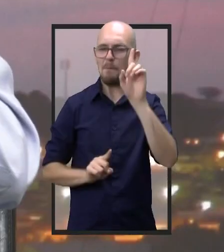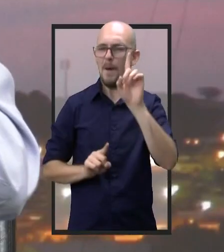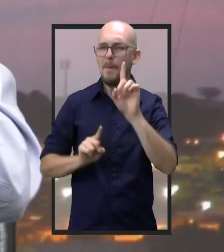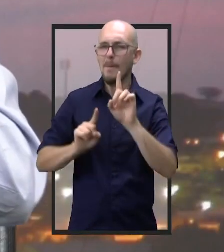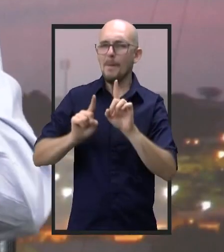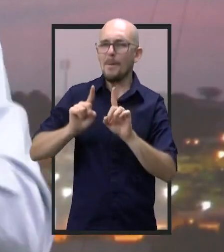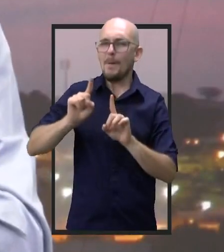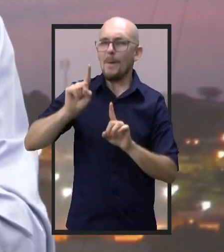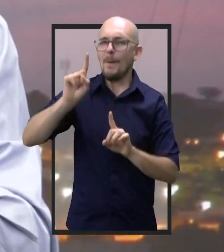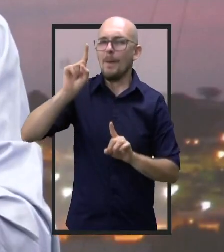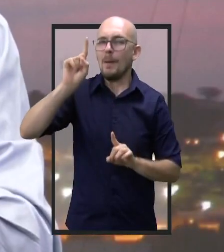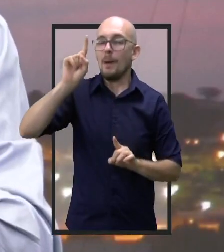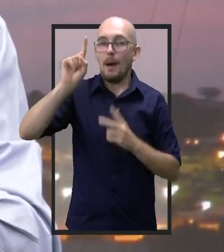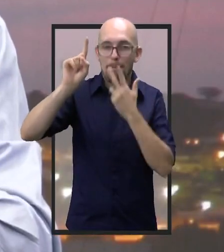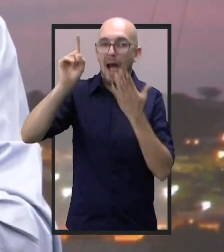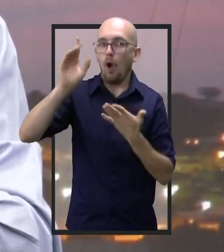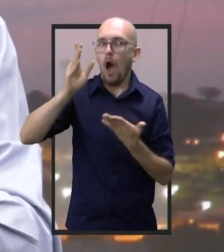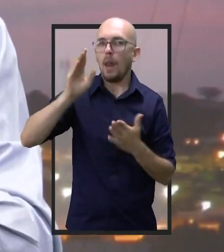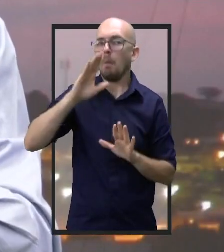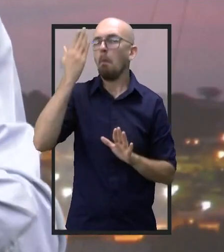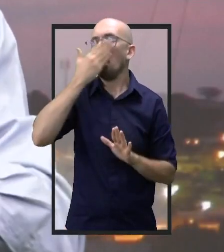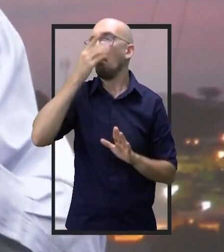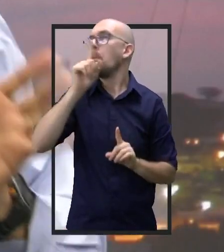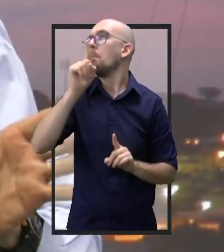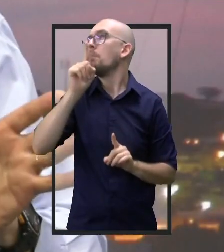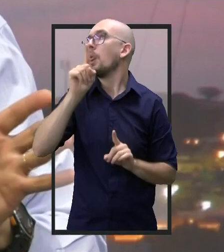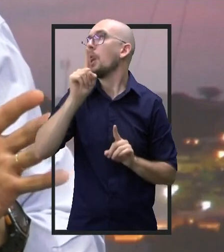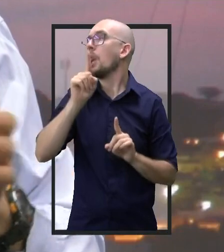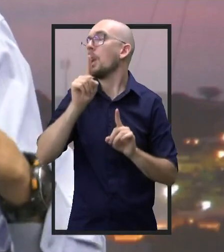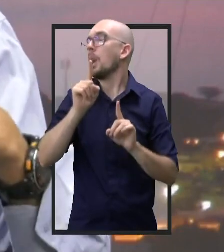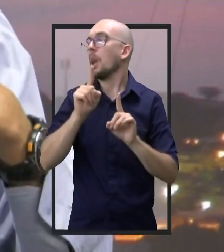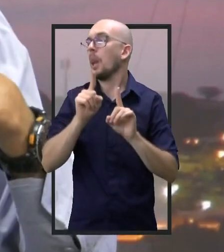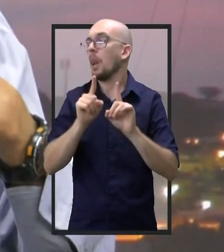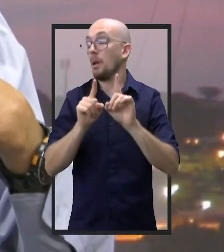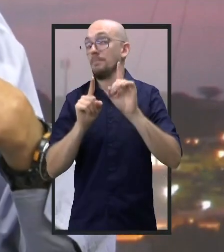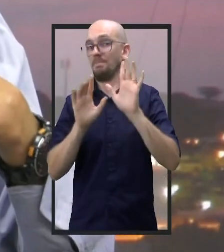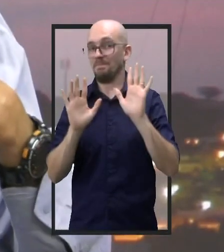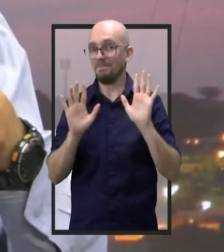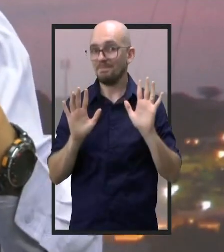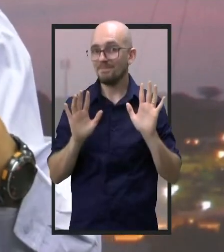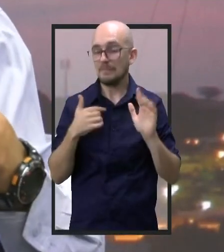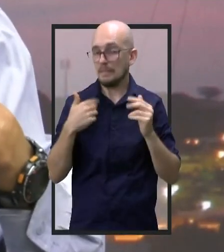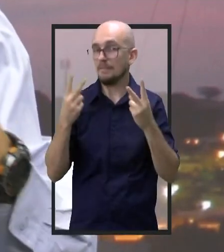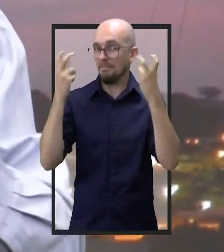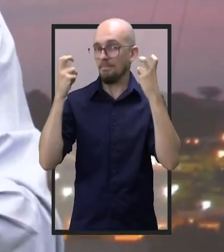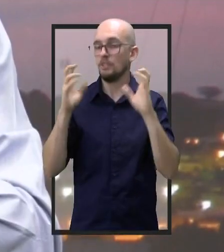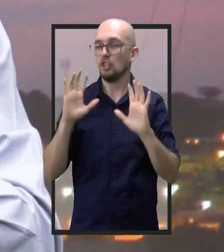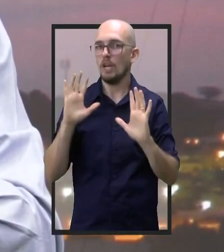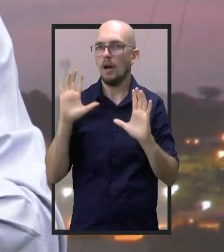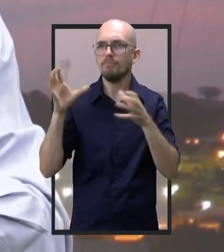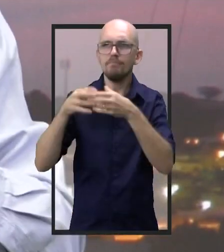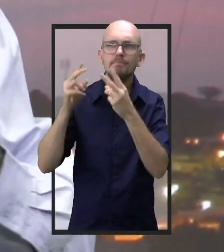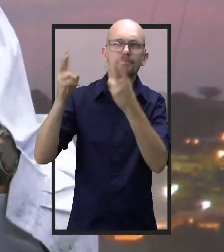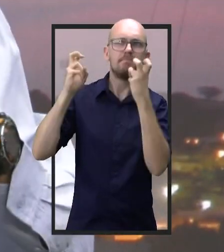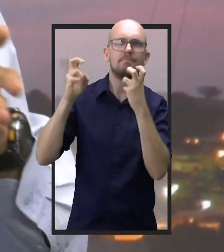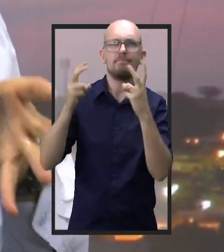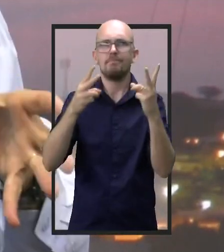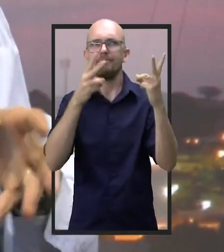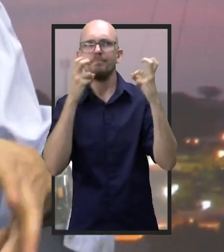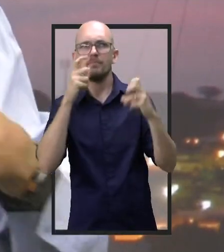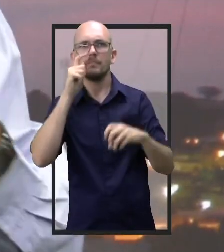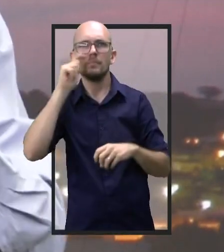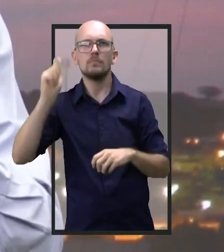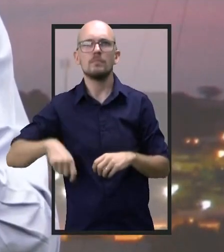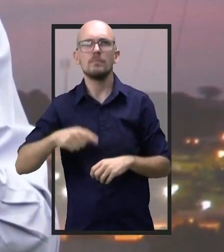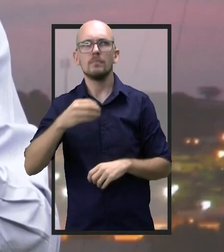alguma maneira, o cisco já está vindo. E eu estou trazendo isso para dentro. Não só eu, todo o nosso time está trazendo para dentro. E a